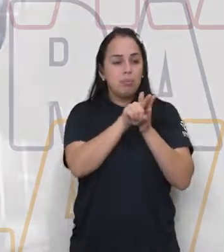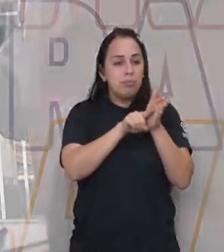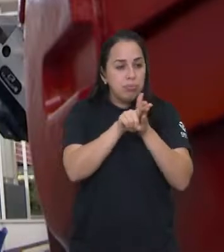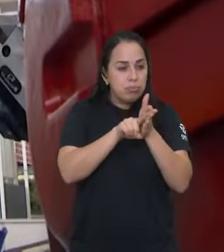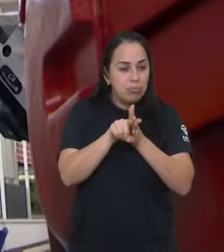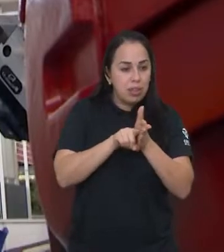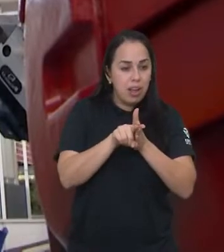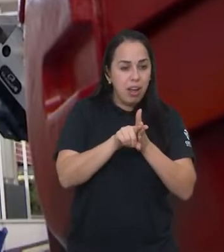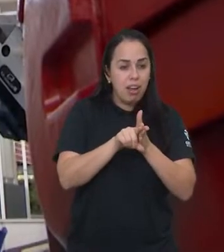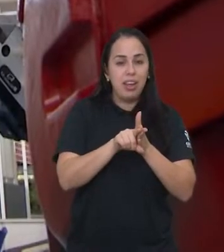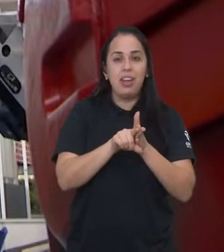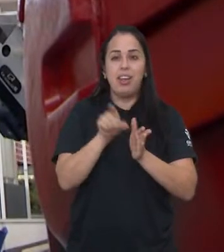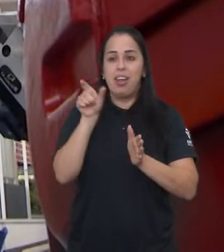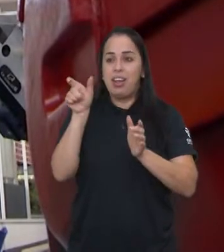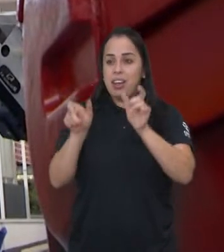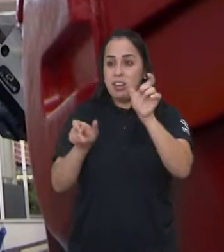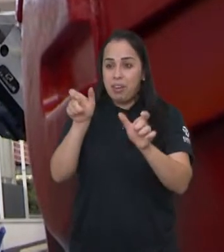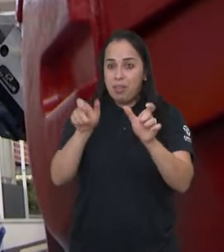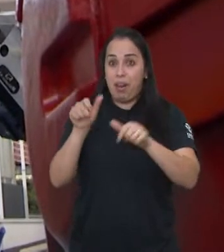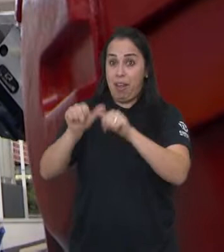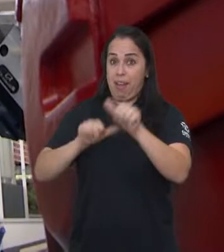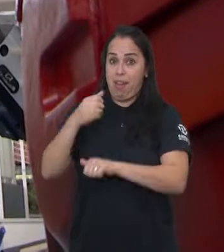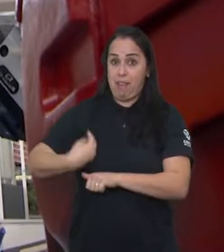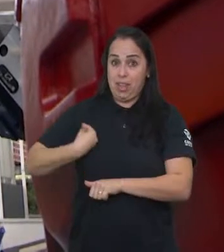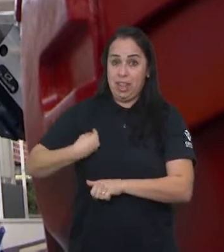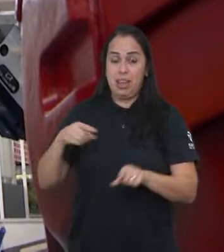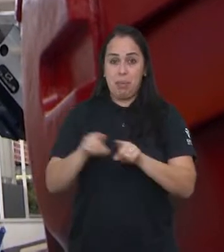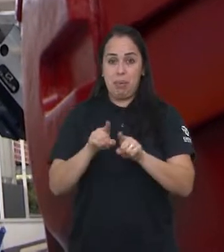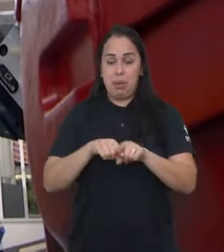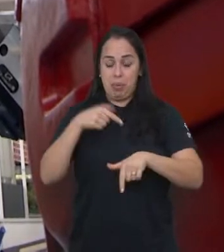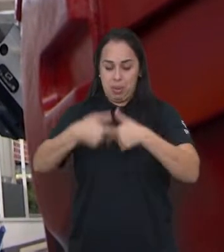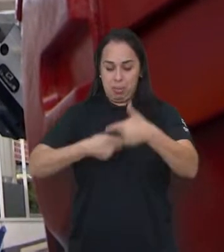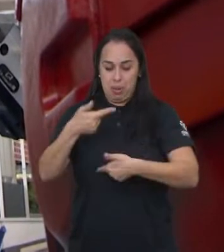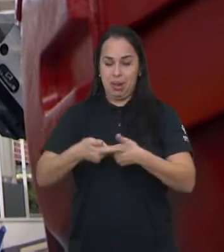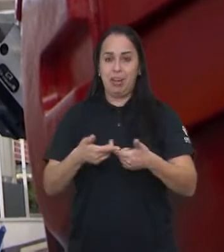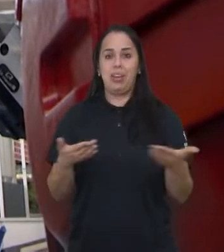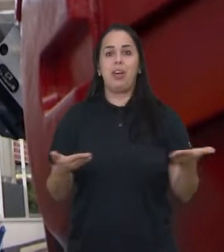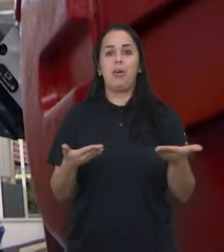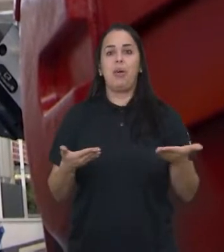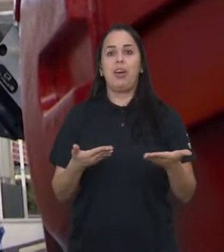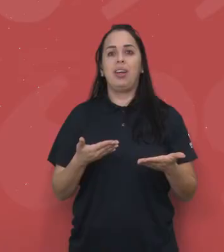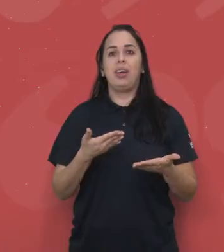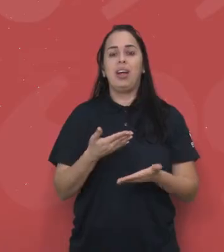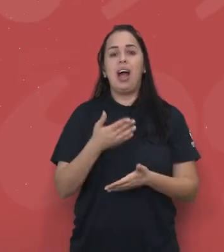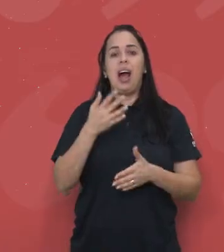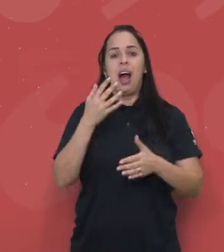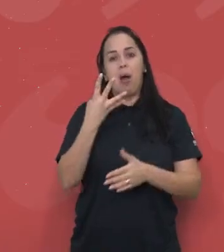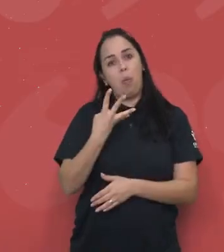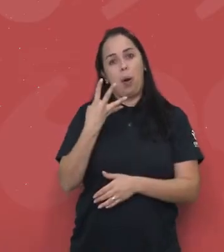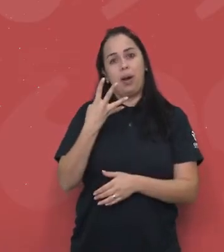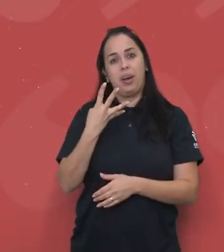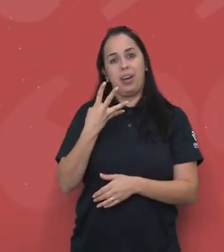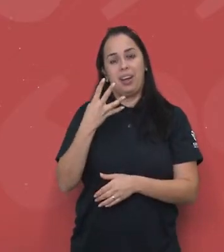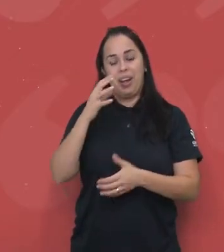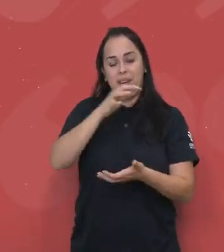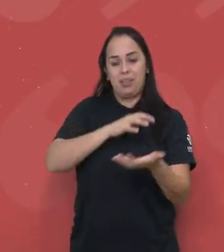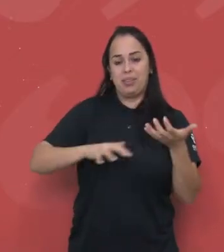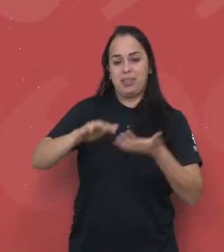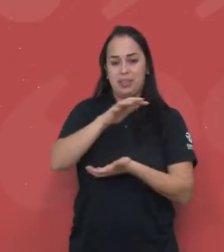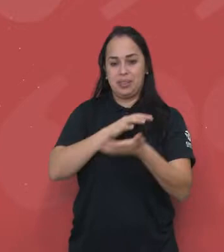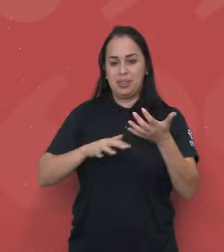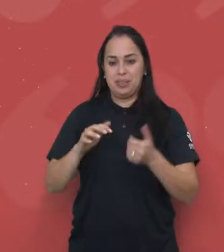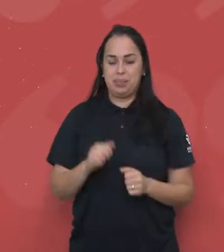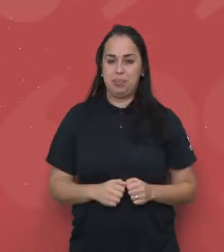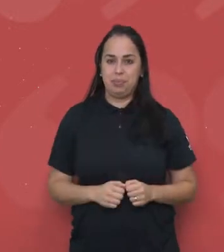e foi transformando a vida e o trabalho e agora 2016 a quarta revolução Quais são os pilares